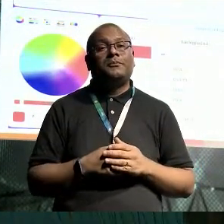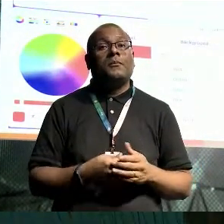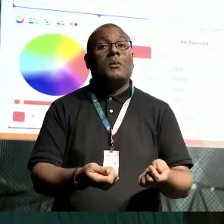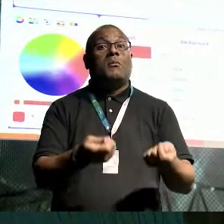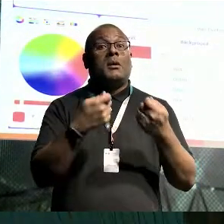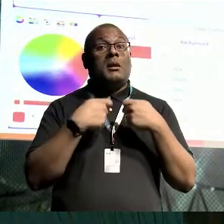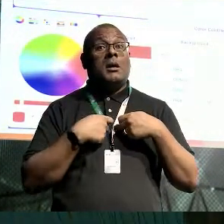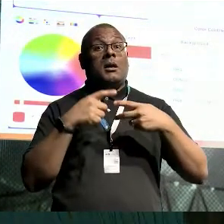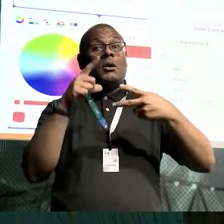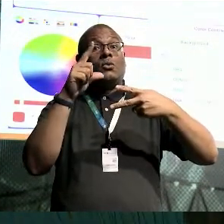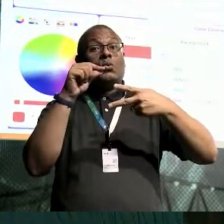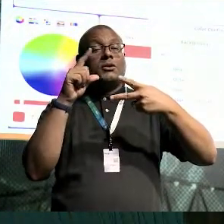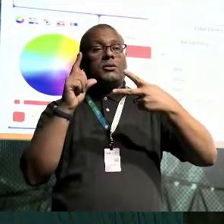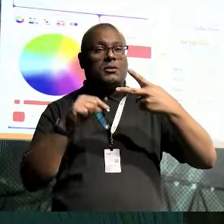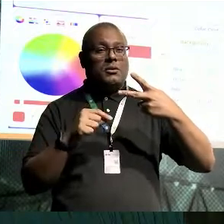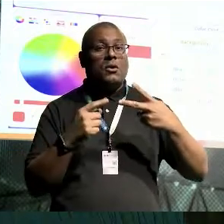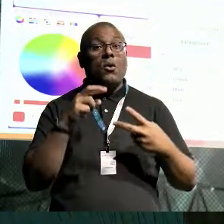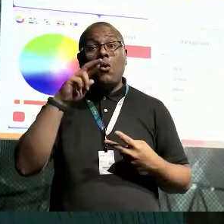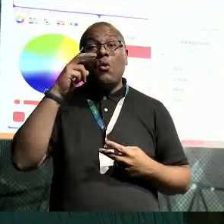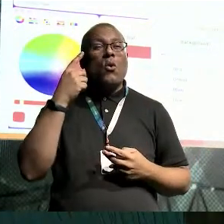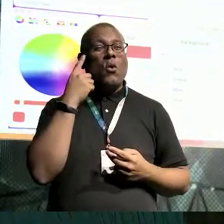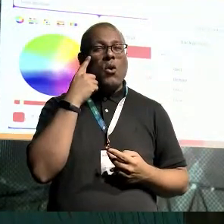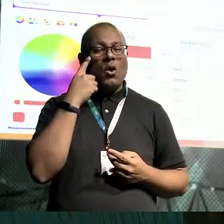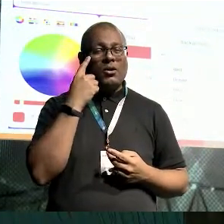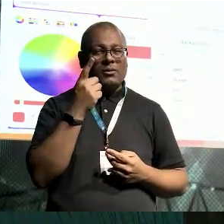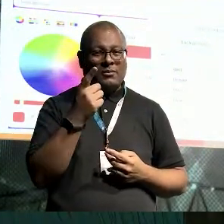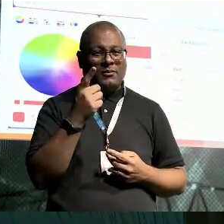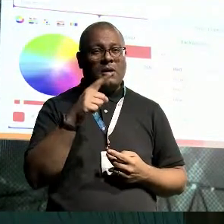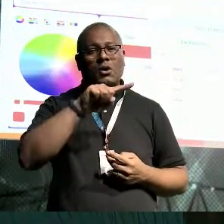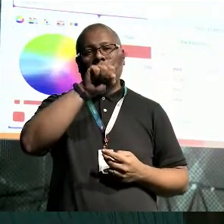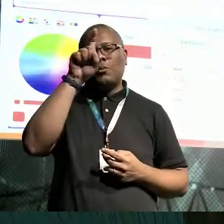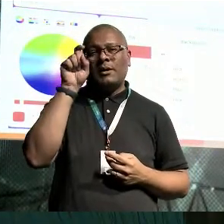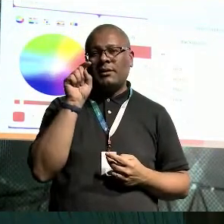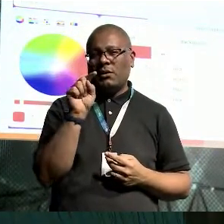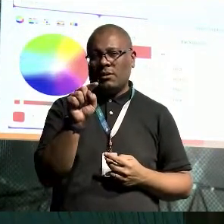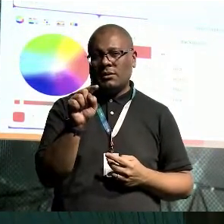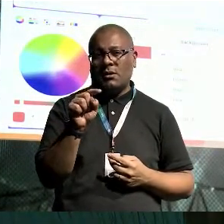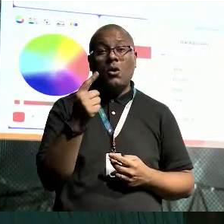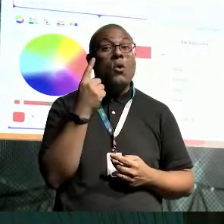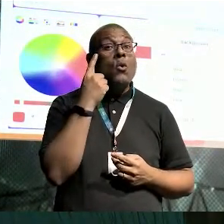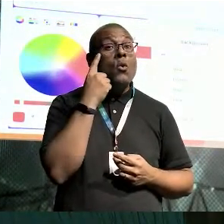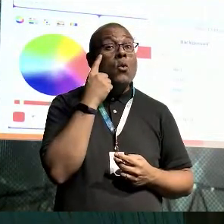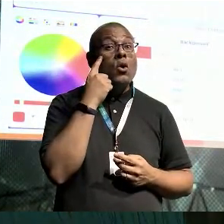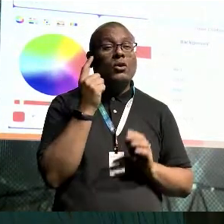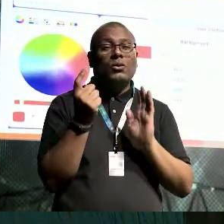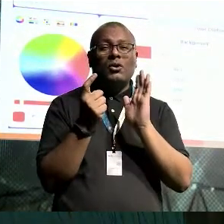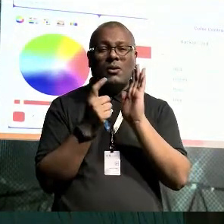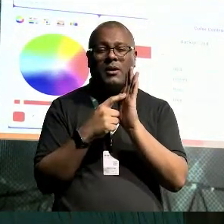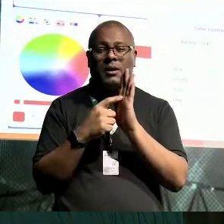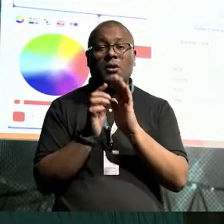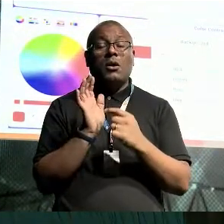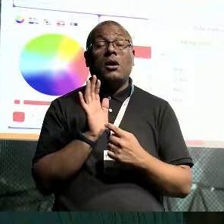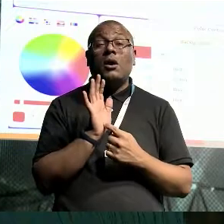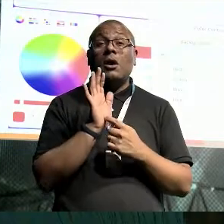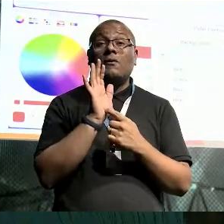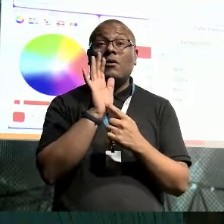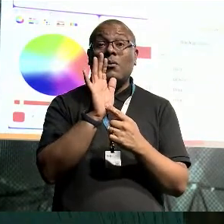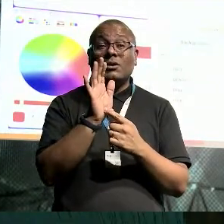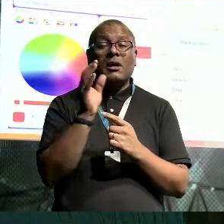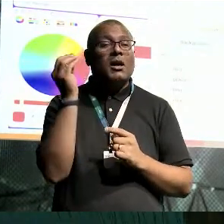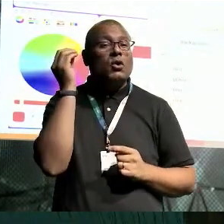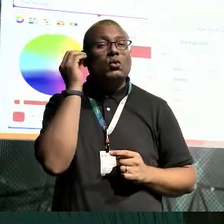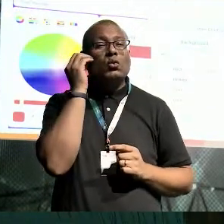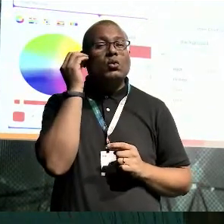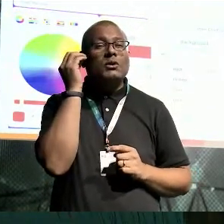2 opções. Ele tem esse olhinho e ele tem uma interrogação. Esse olhinho, quando eu clico nele, ele me mostra no